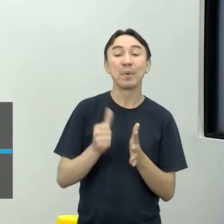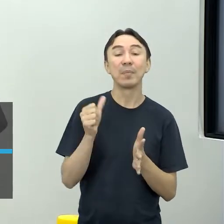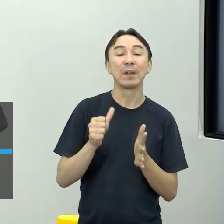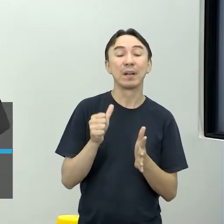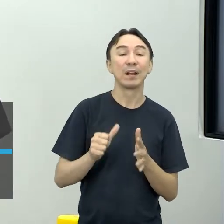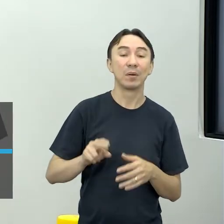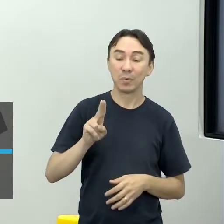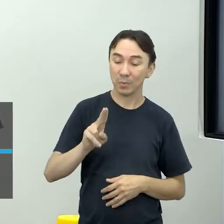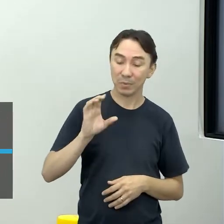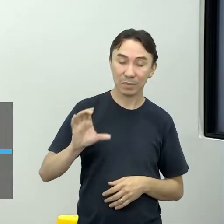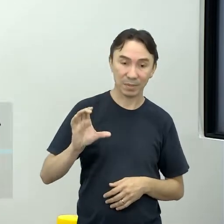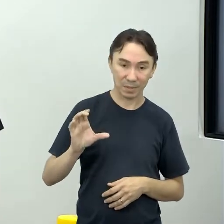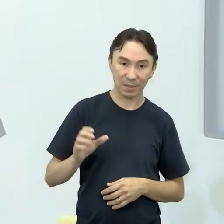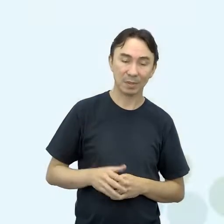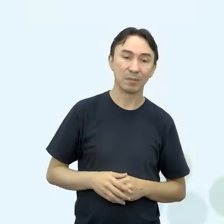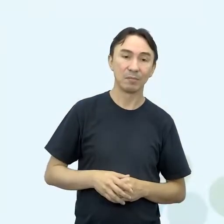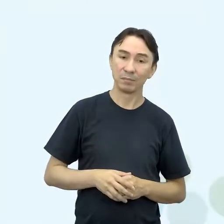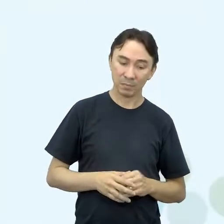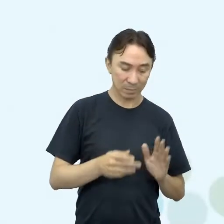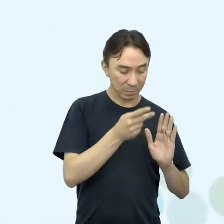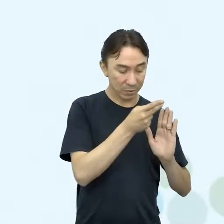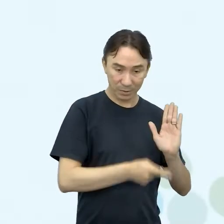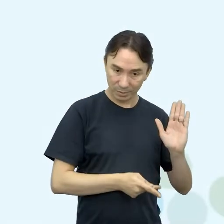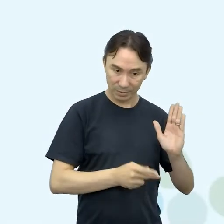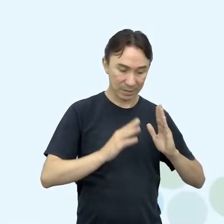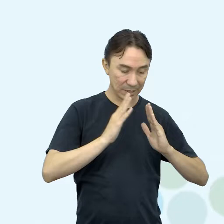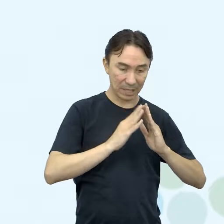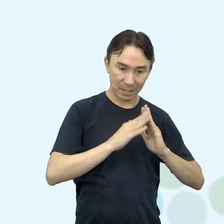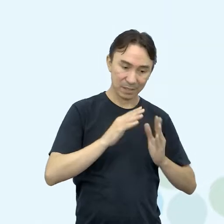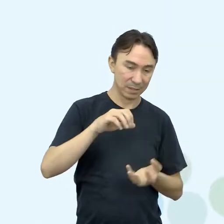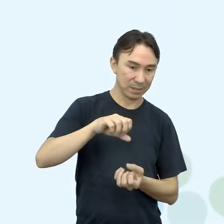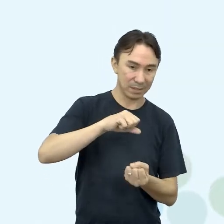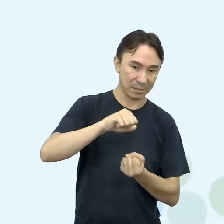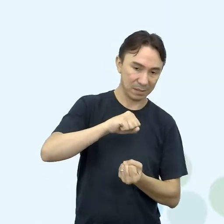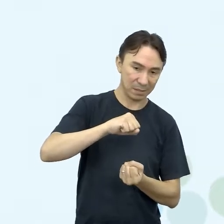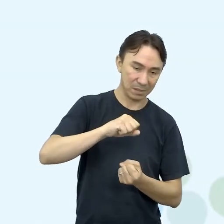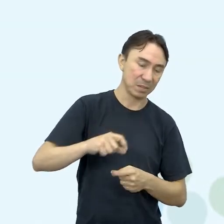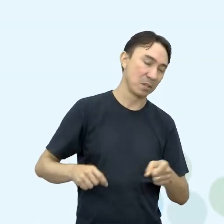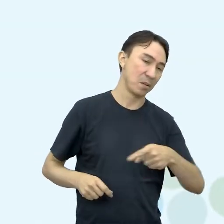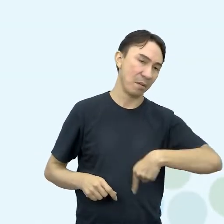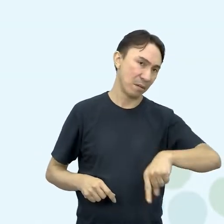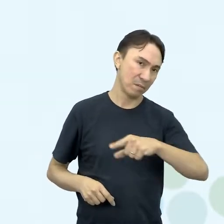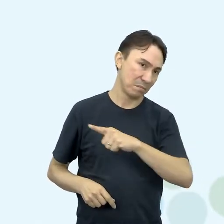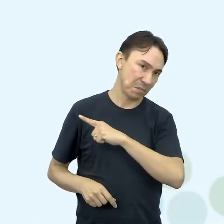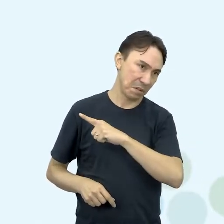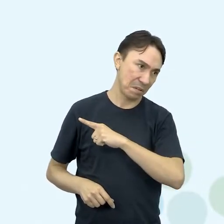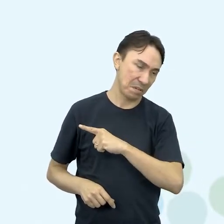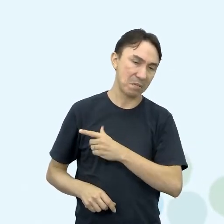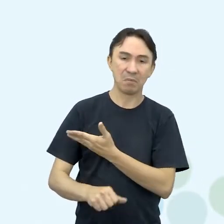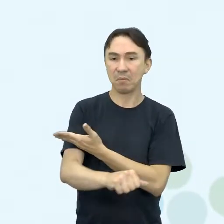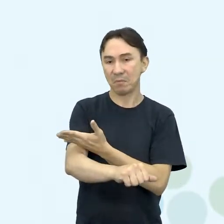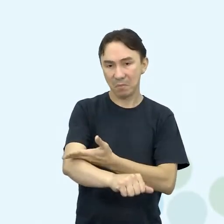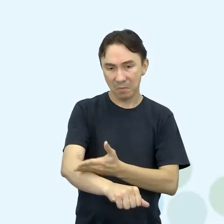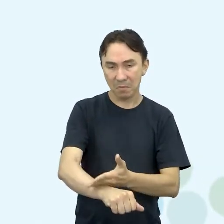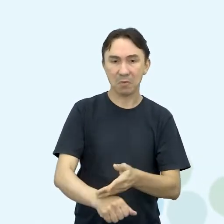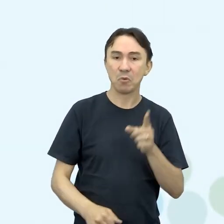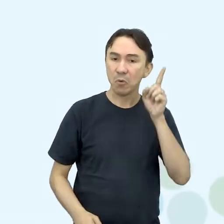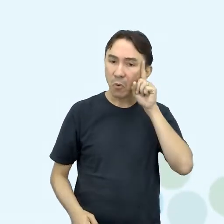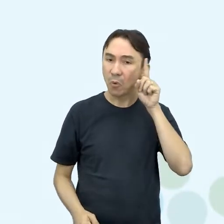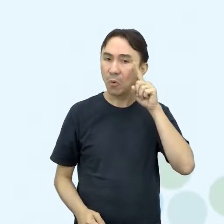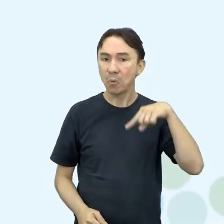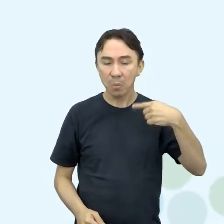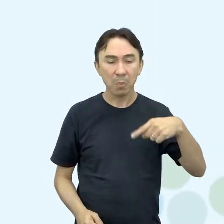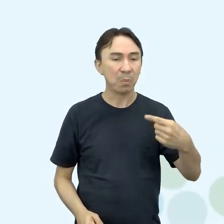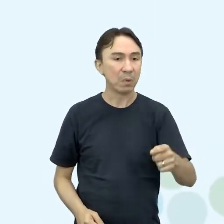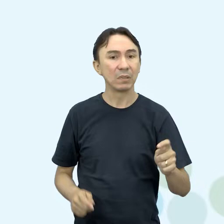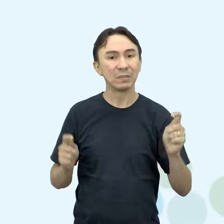pensar na casa sustentável em si, que seria não só pensar nos hábitos que a gente tem diariamente, como a gente pode melhorar, como a gente pode sempre